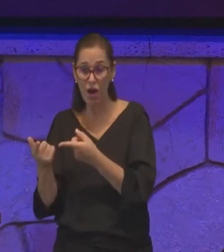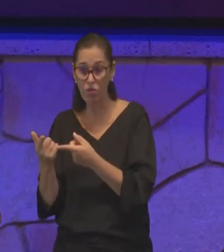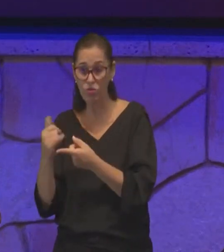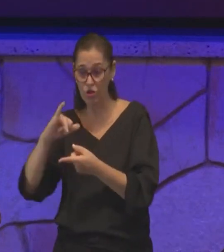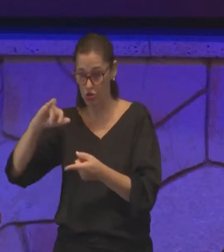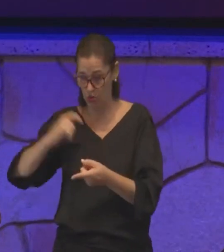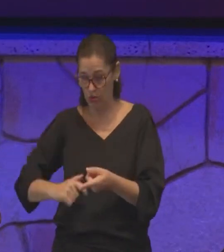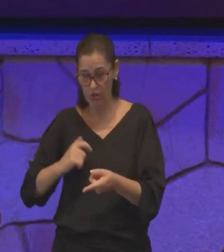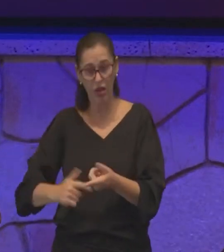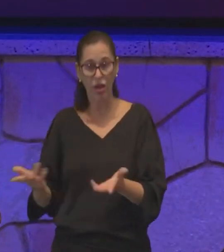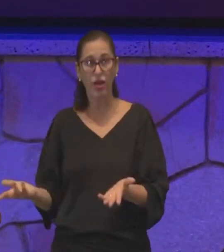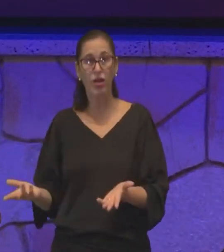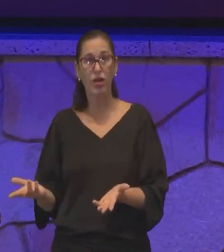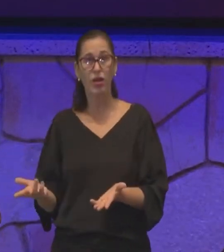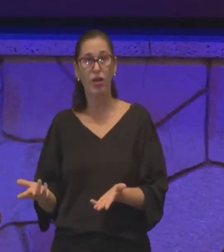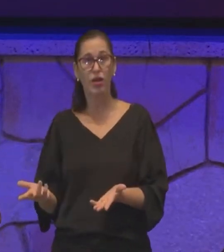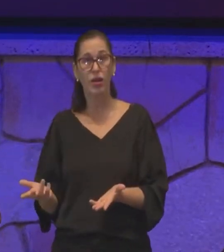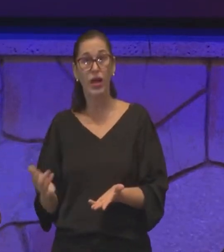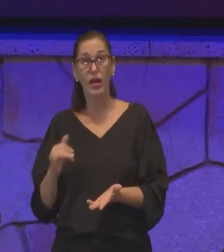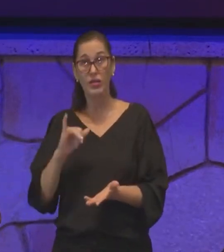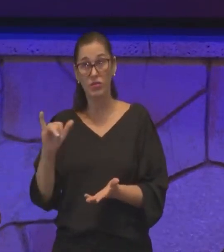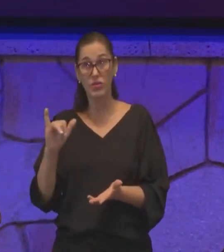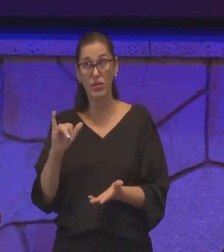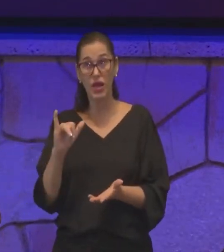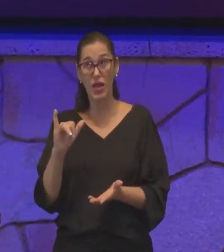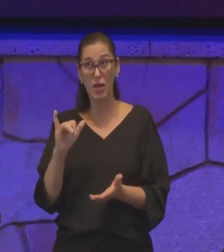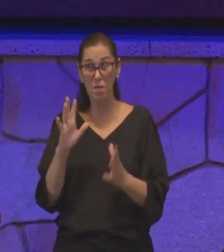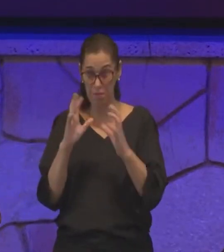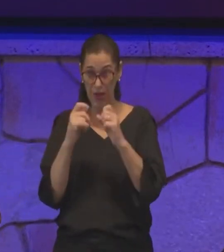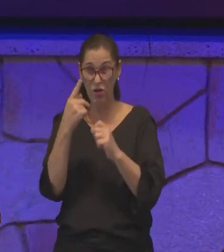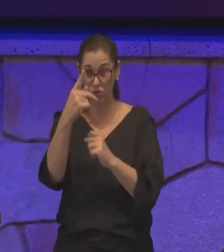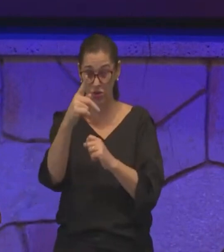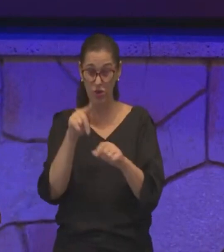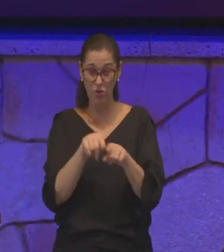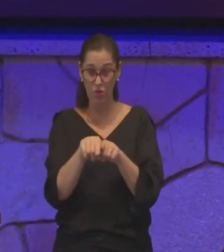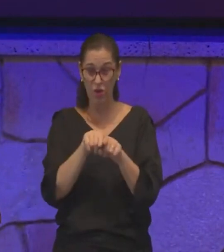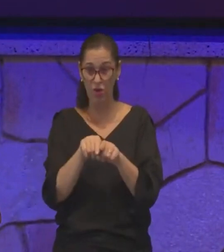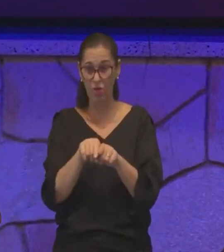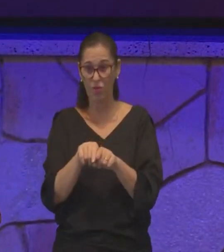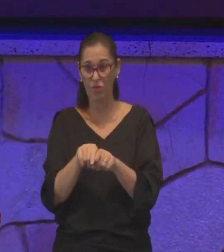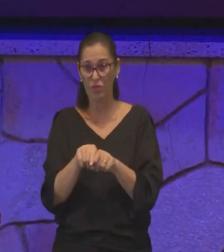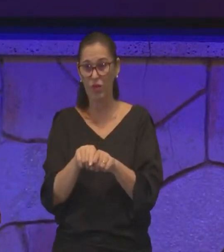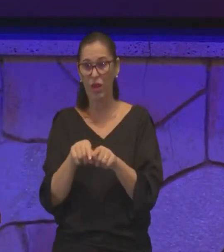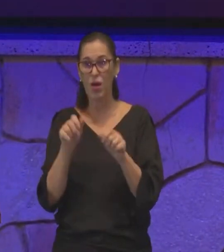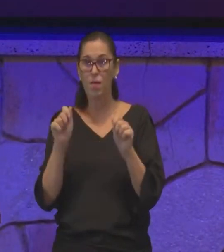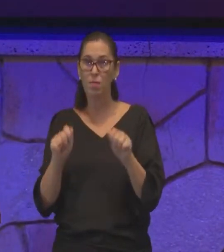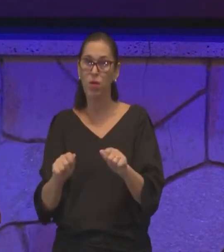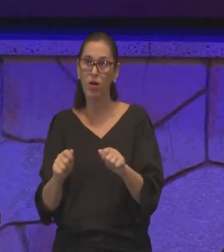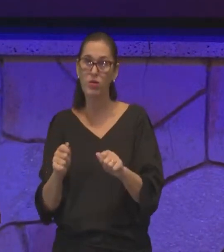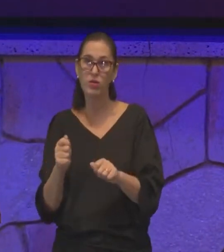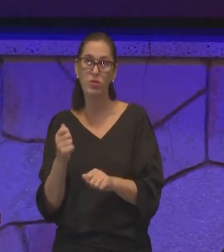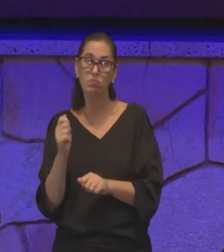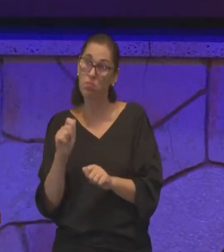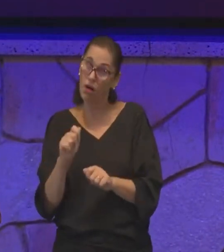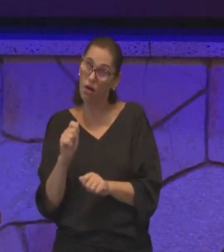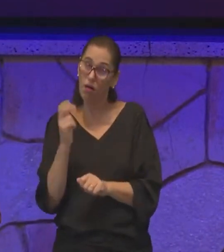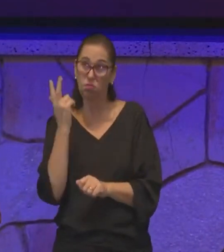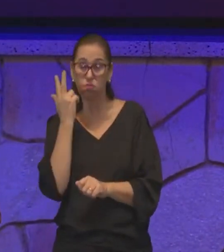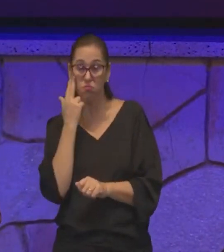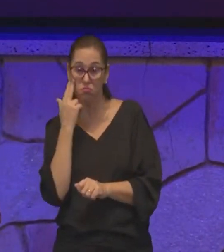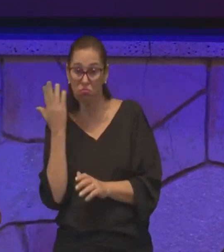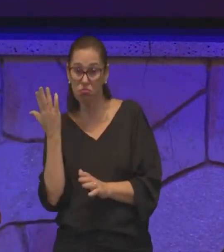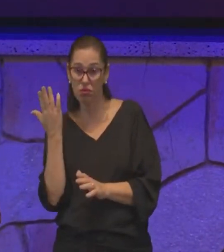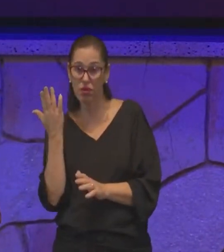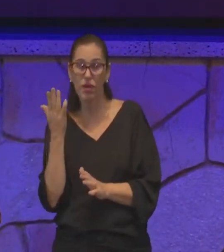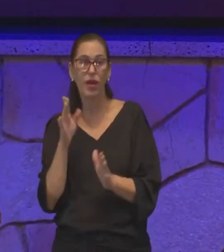normal. Se você briga com seu irmão, pode ser uma coisa comum. Eu não vou